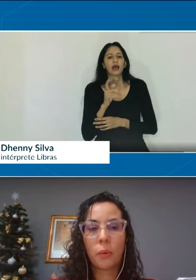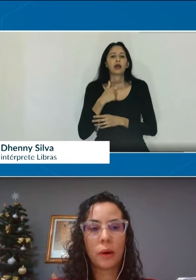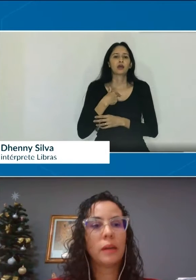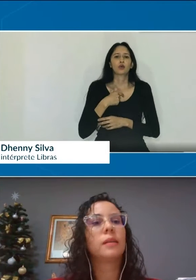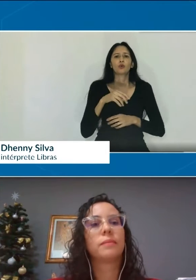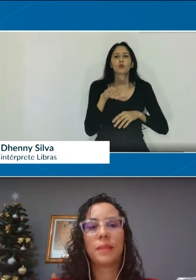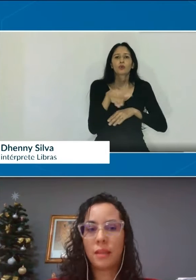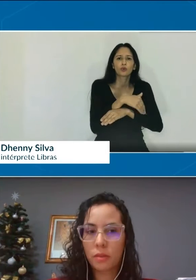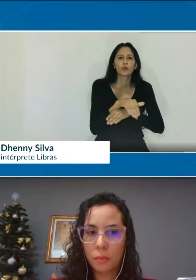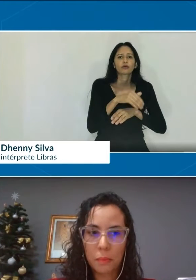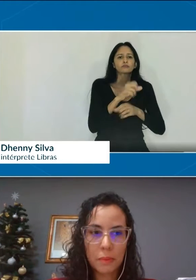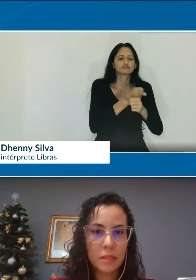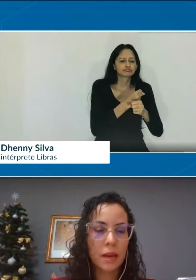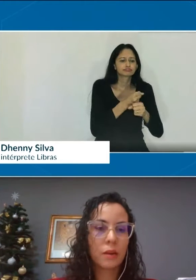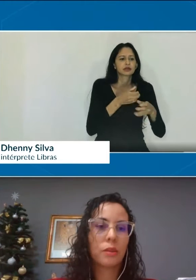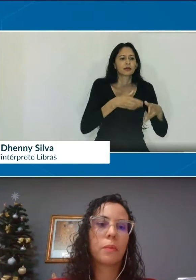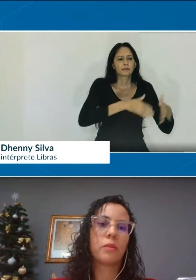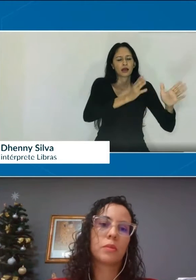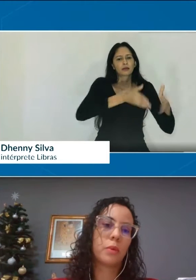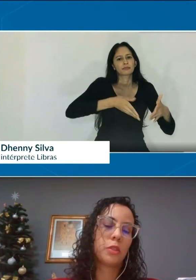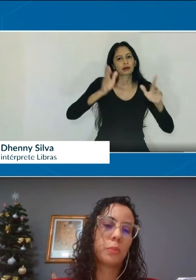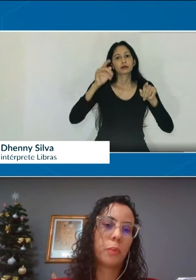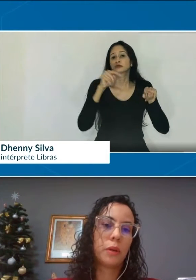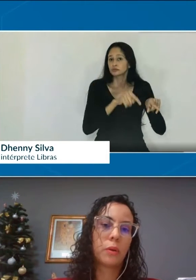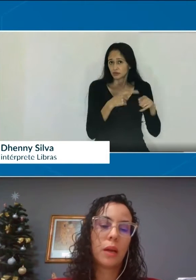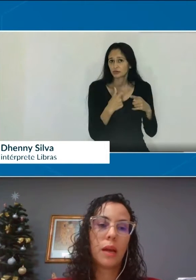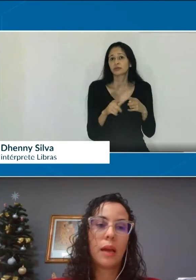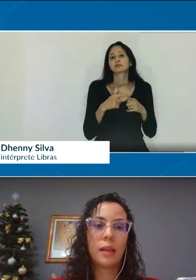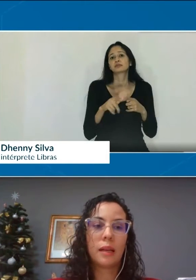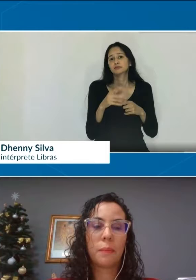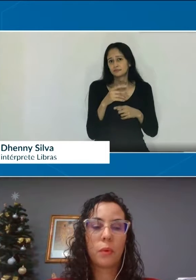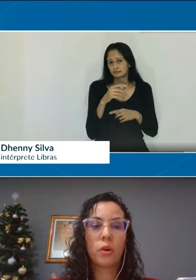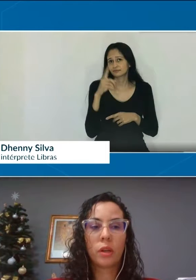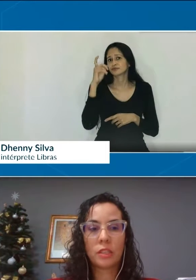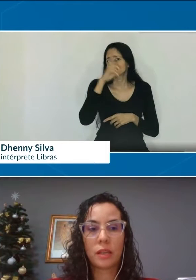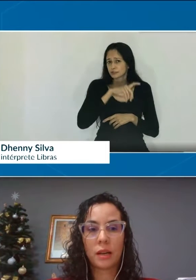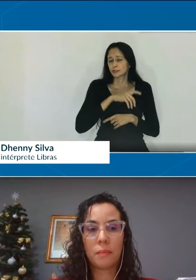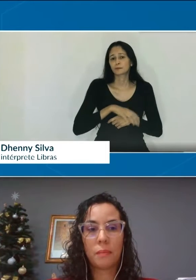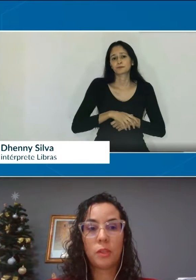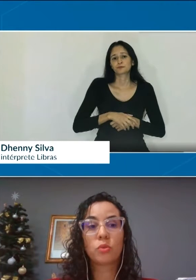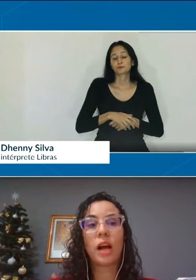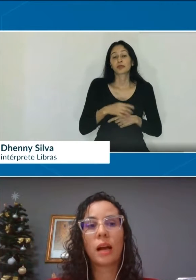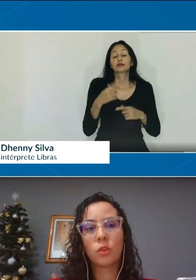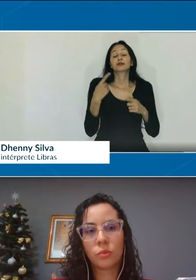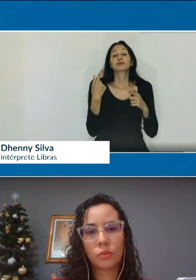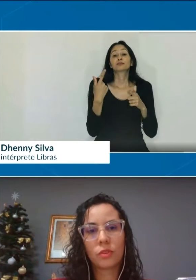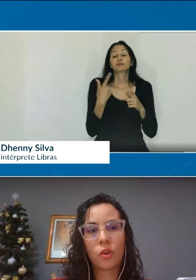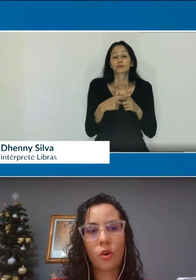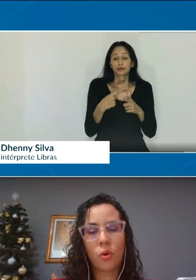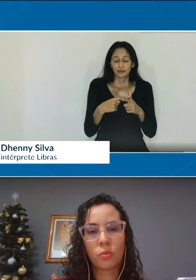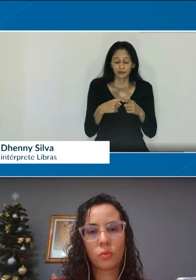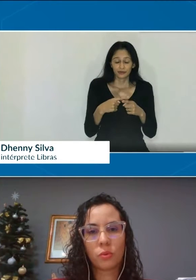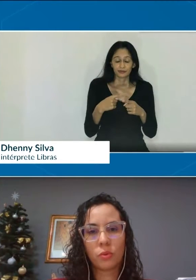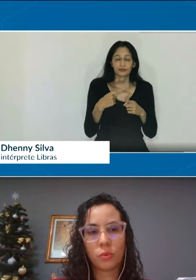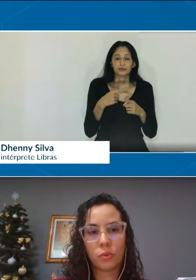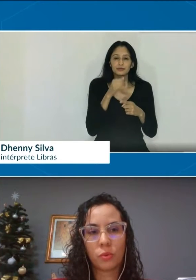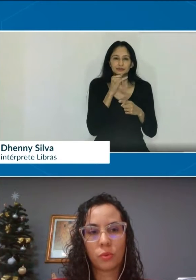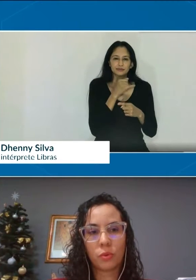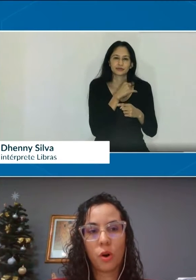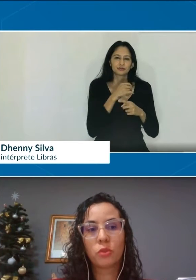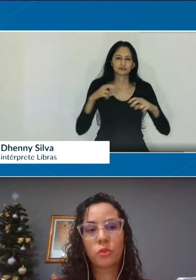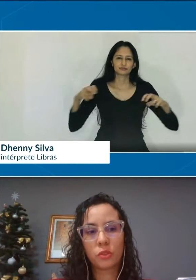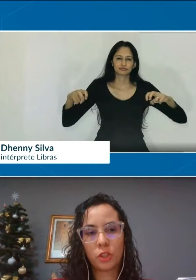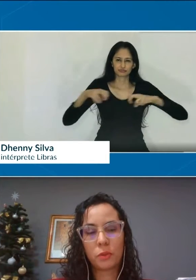rua, vou abrir rua. Isso é um problema sério também. O transporte público, ele, por estar misturado com